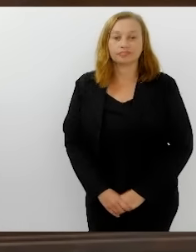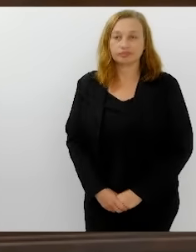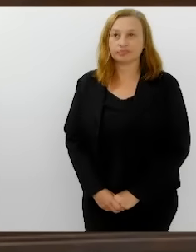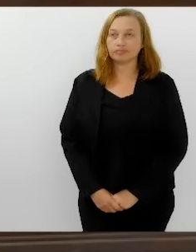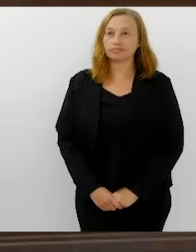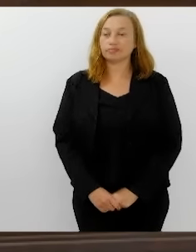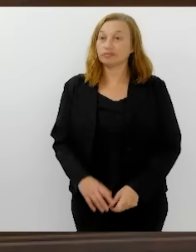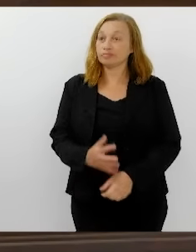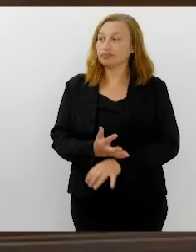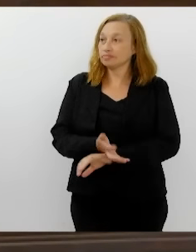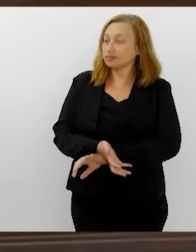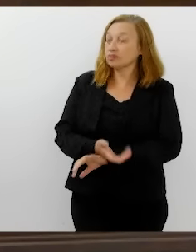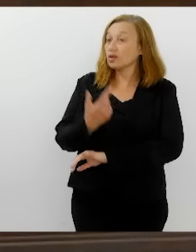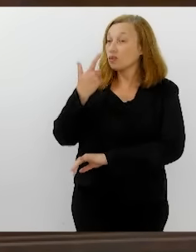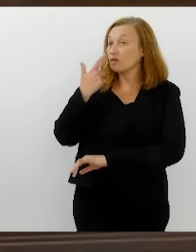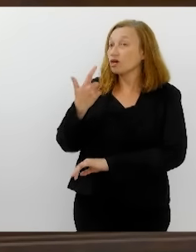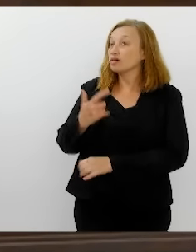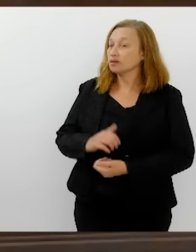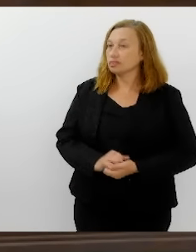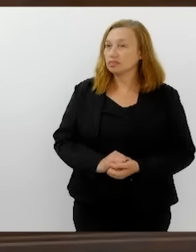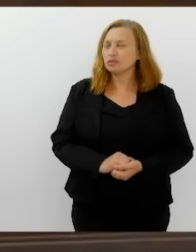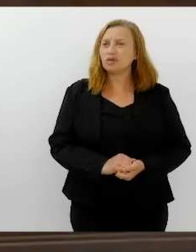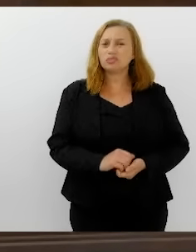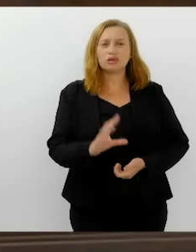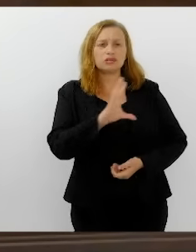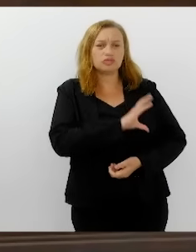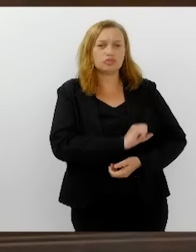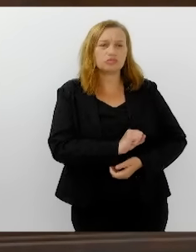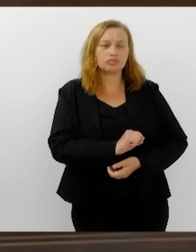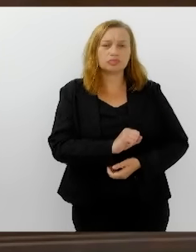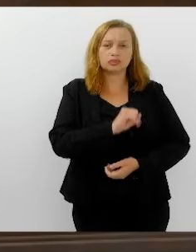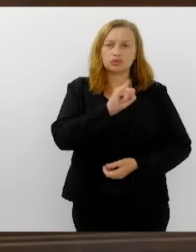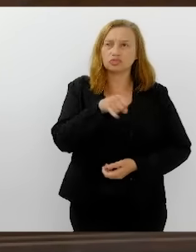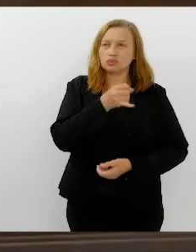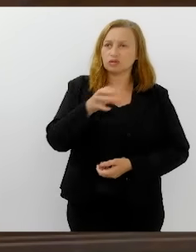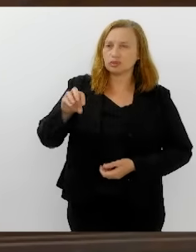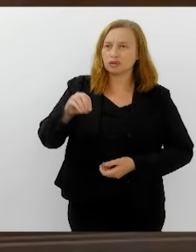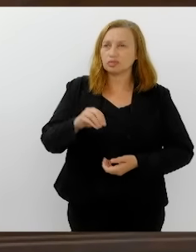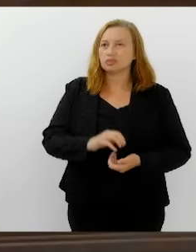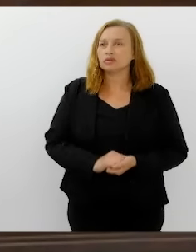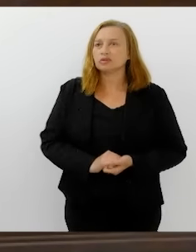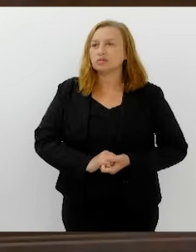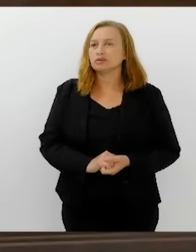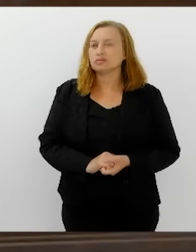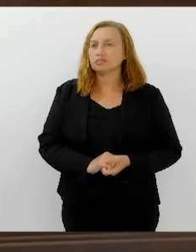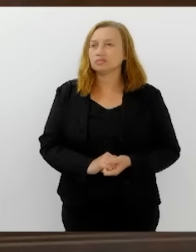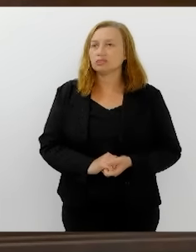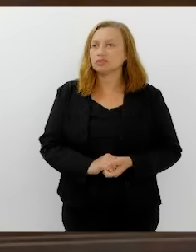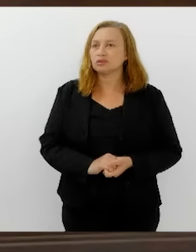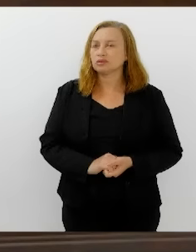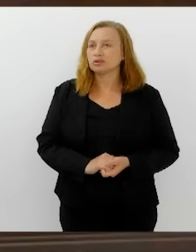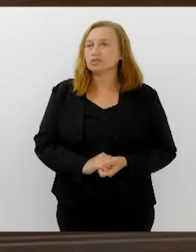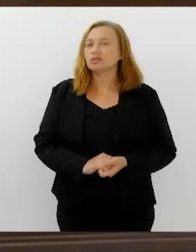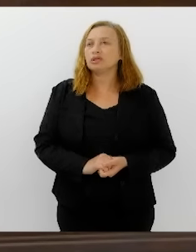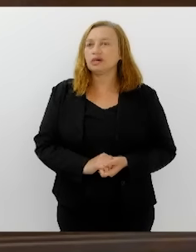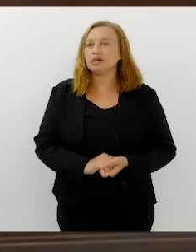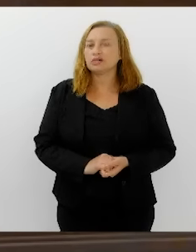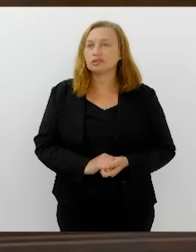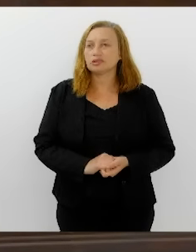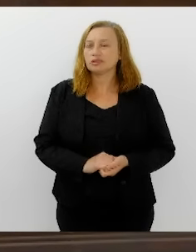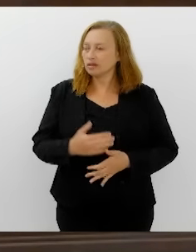vê o amor de Monsenhor João Clá por cada um de nós, pelos meus filhos, pela